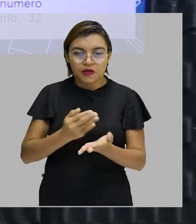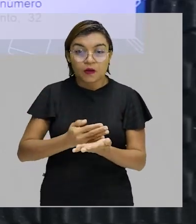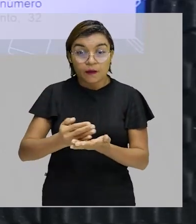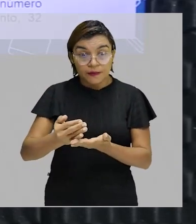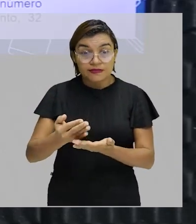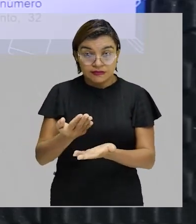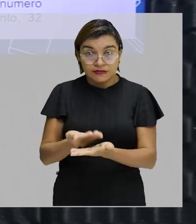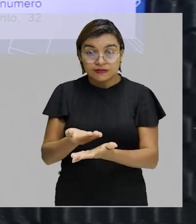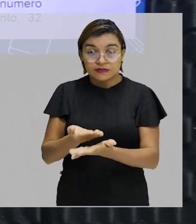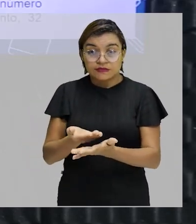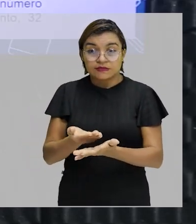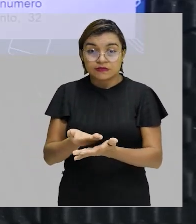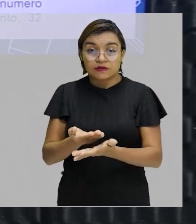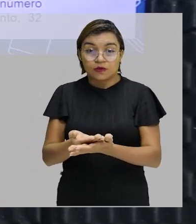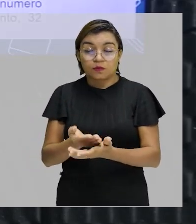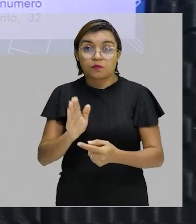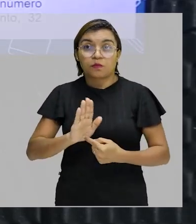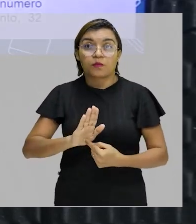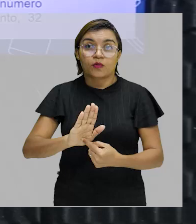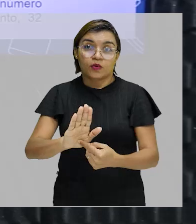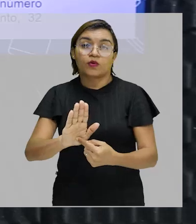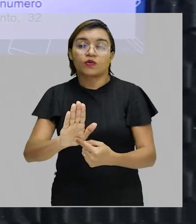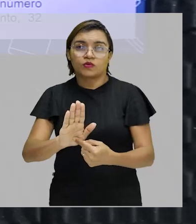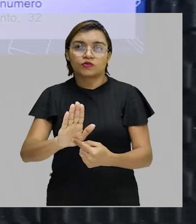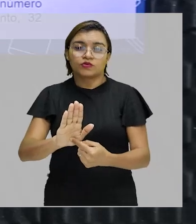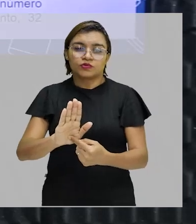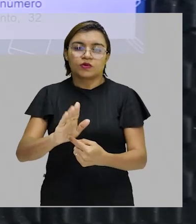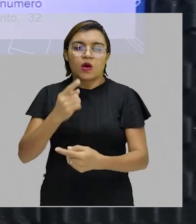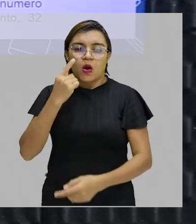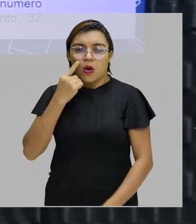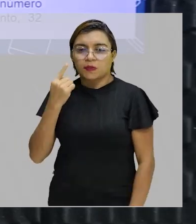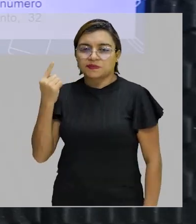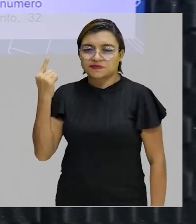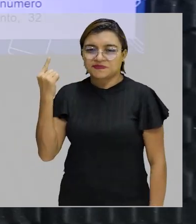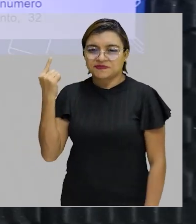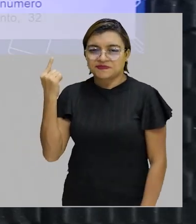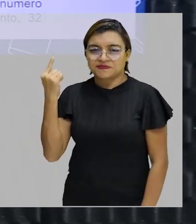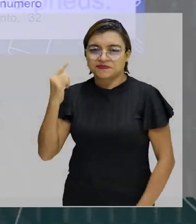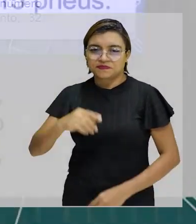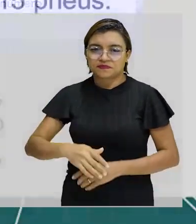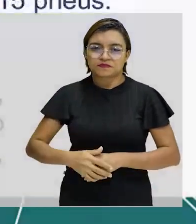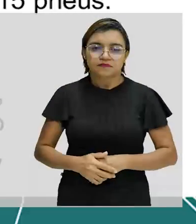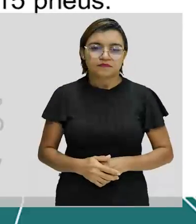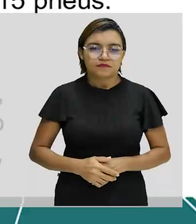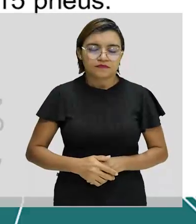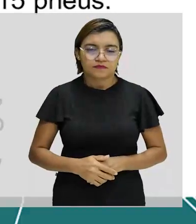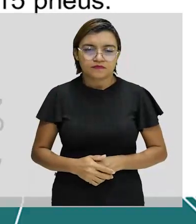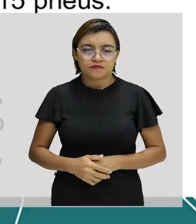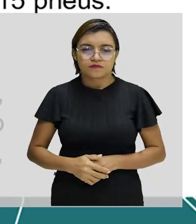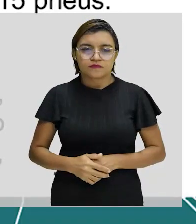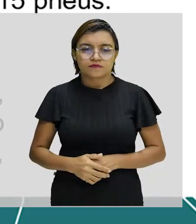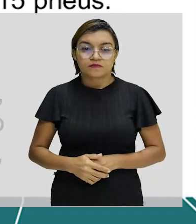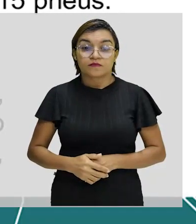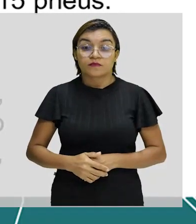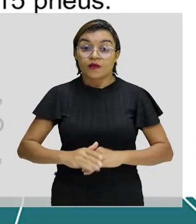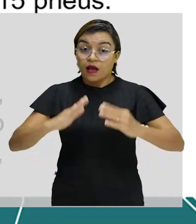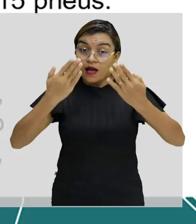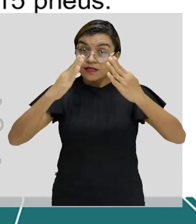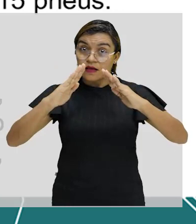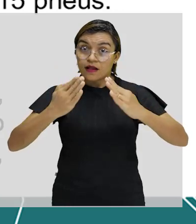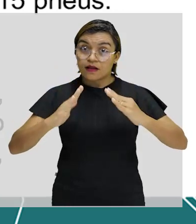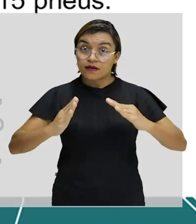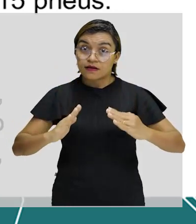iniciar trazendo uma situação peculiar. Olha só, turminha, ó. Analise a seguinte